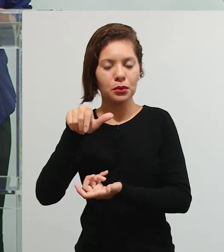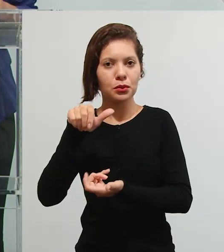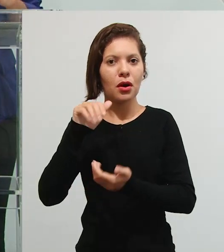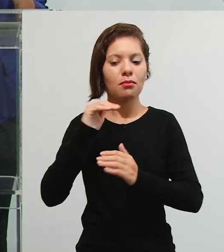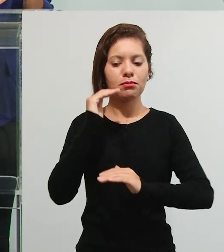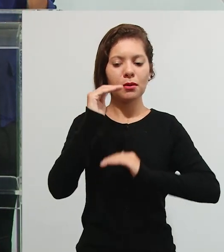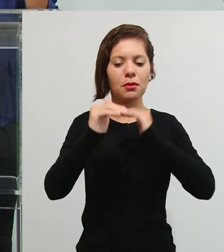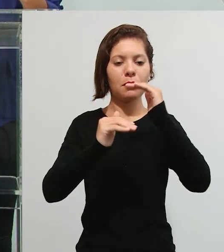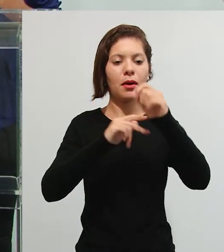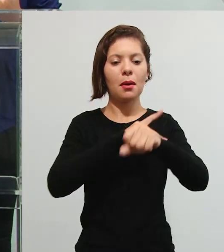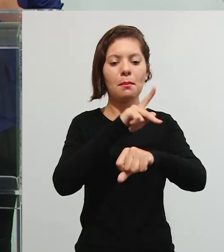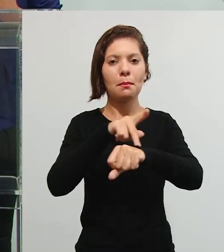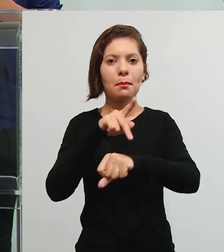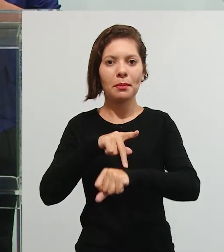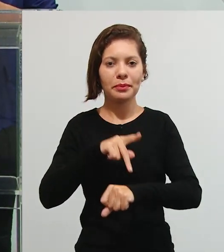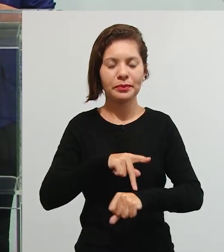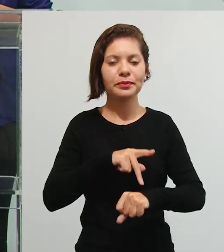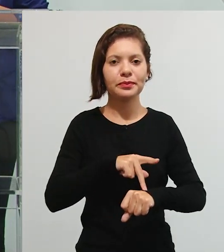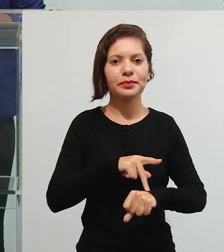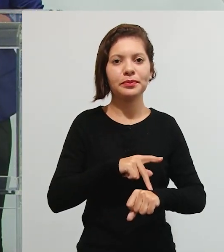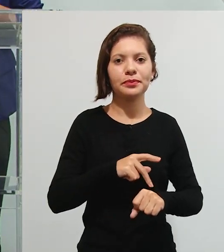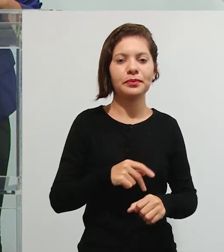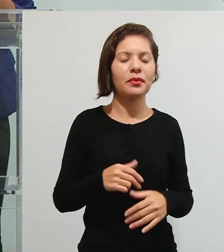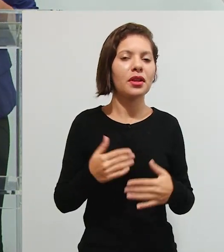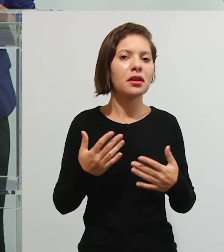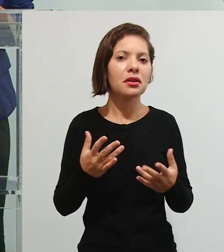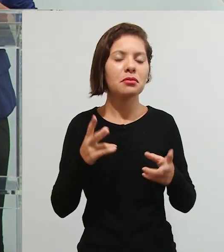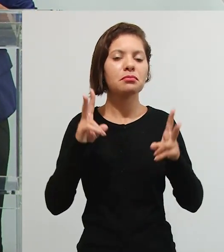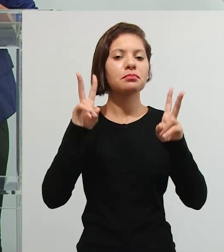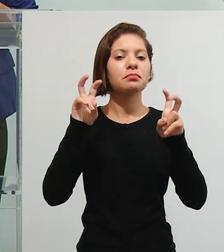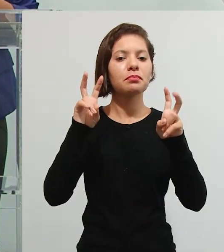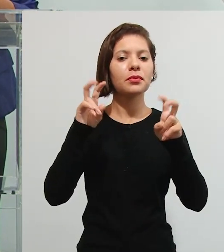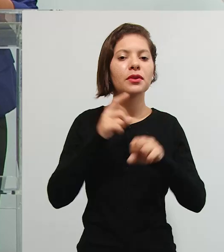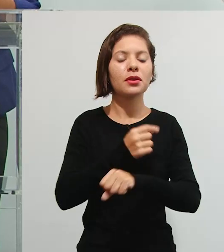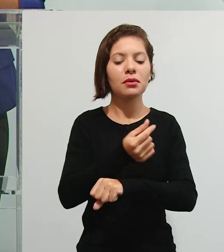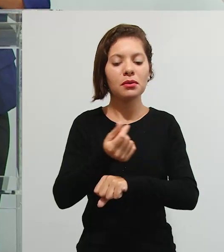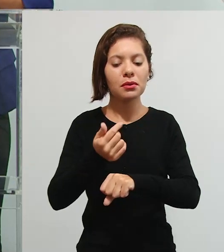muito mais forte nesses discursos. E essa questão do